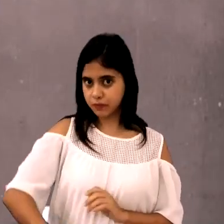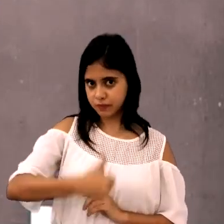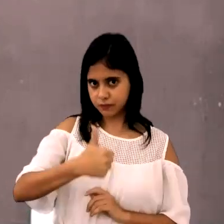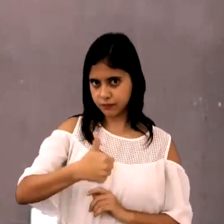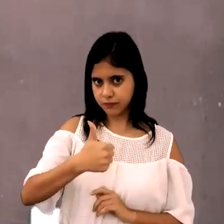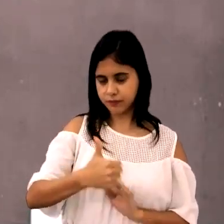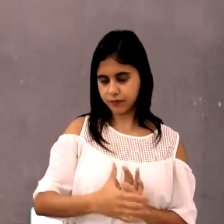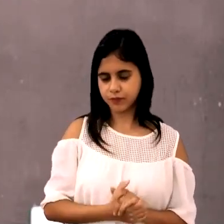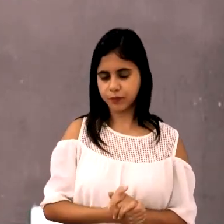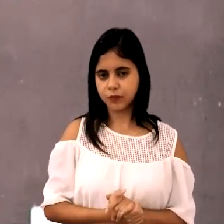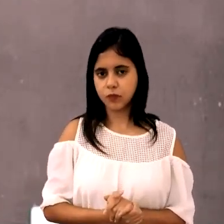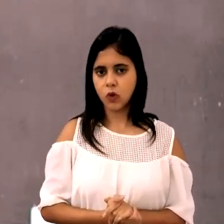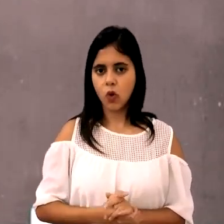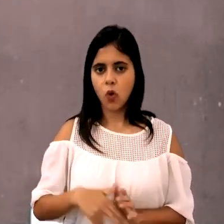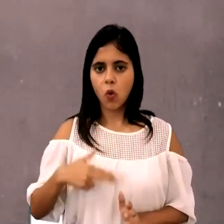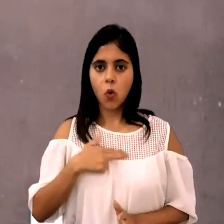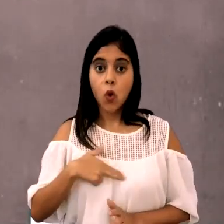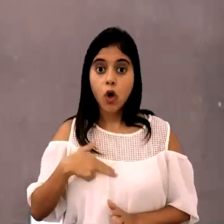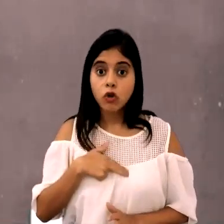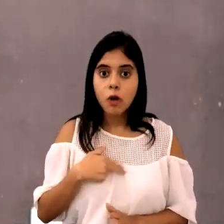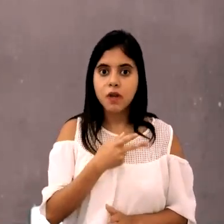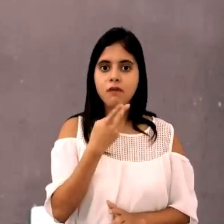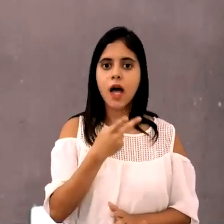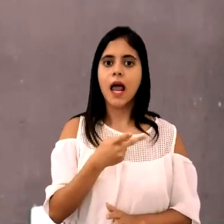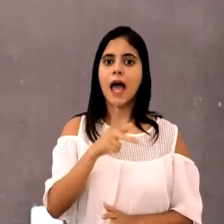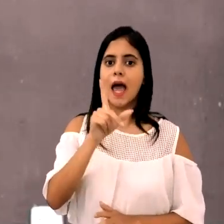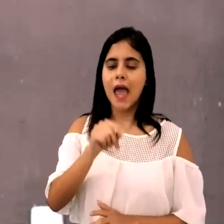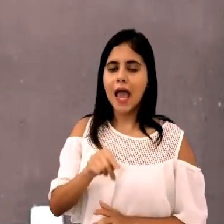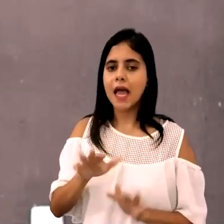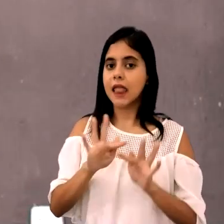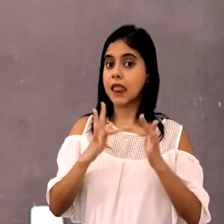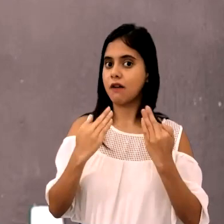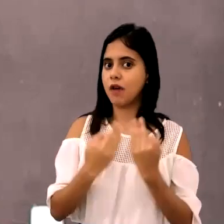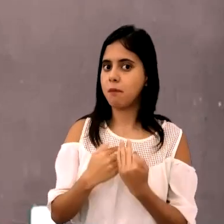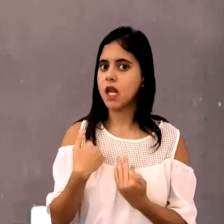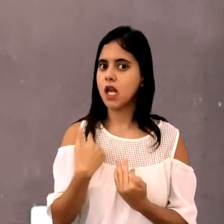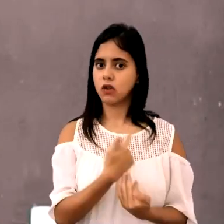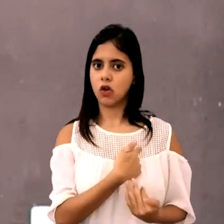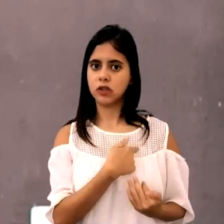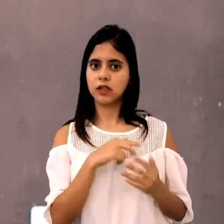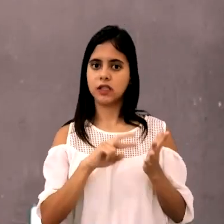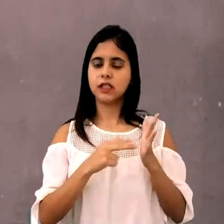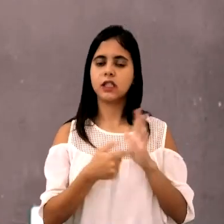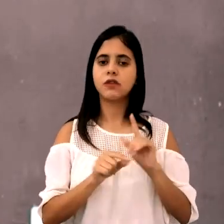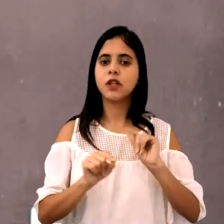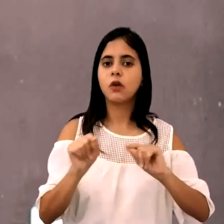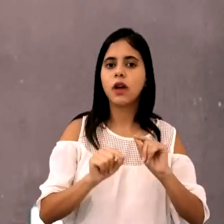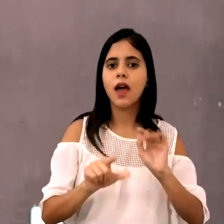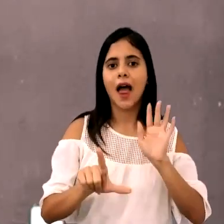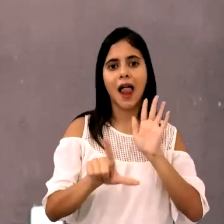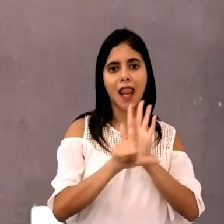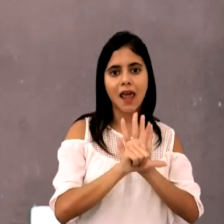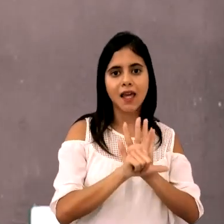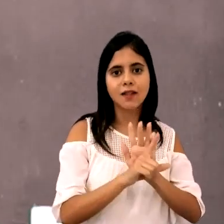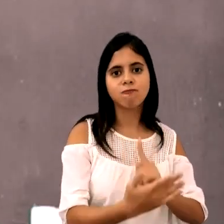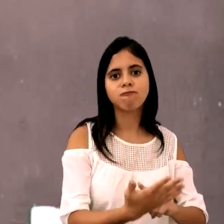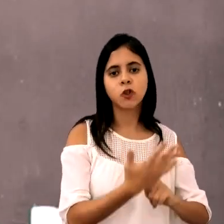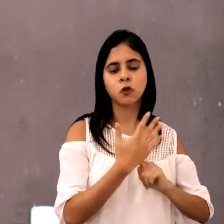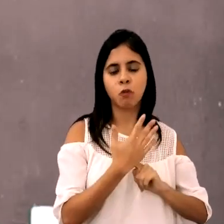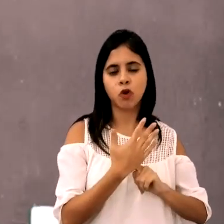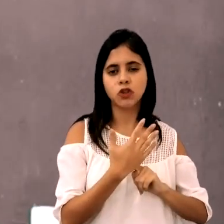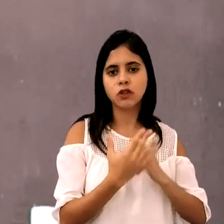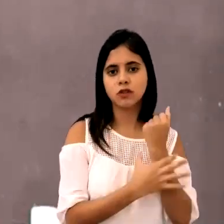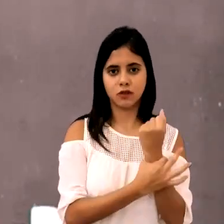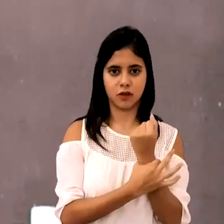Primeiro ponto, quando ela diz, é um dos nossos parentes, ou seja, a lei nos protege nesse sentido. E pode ser